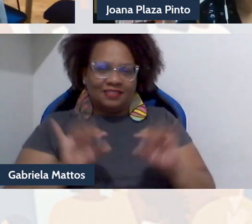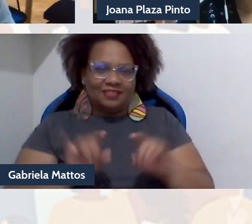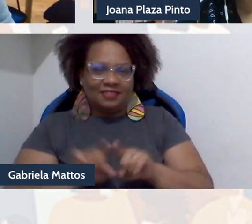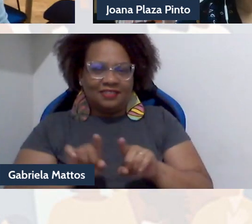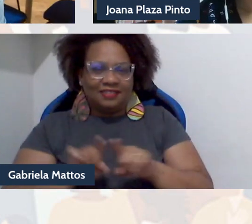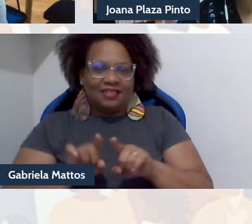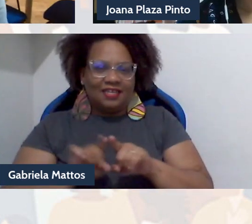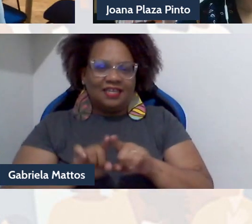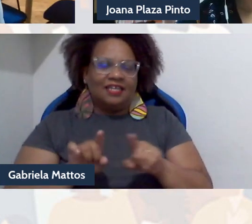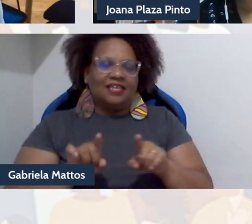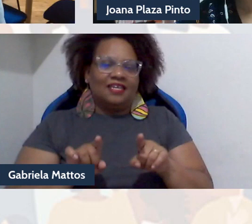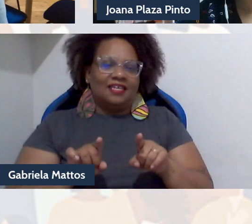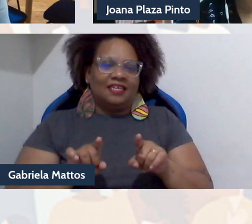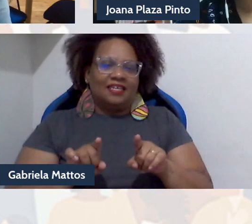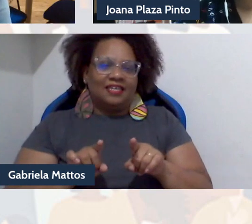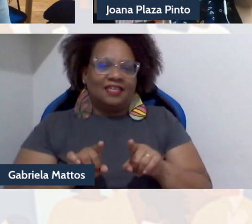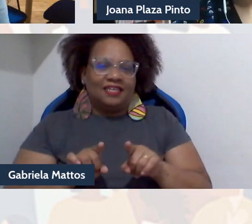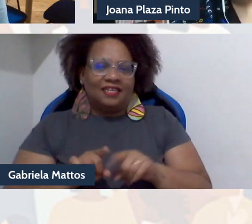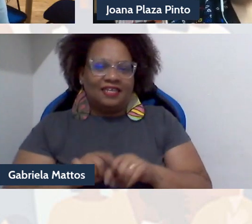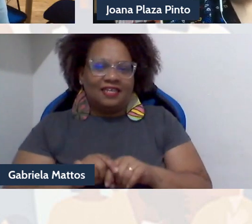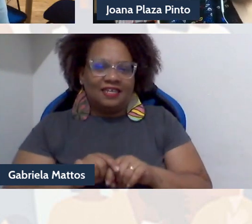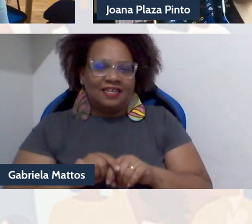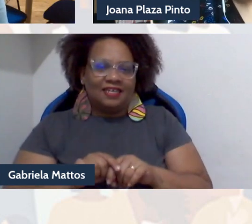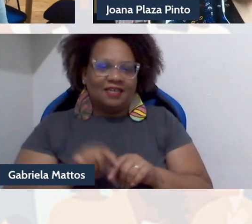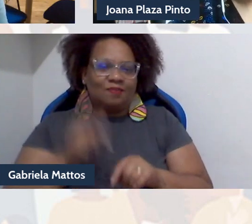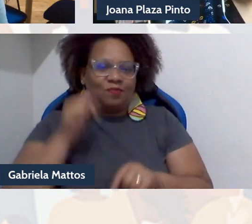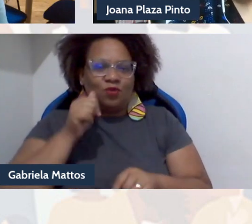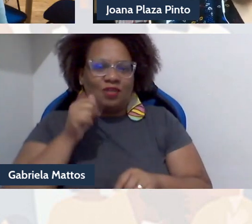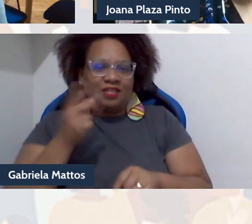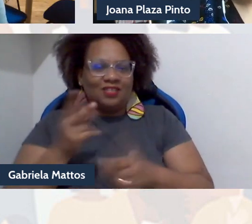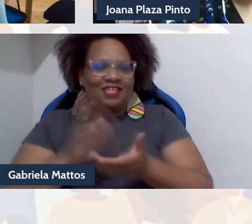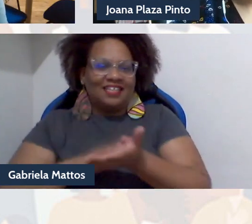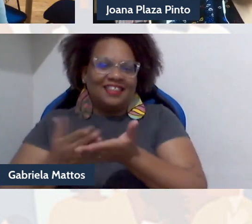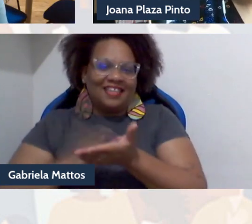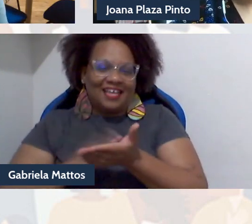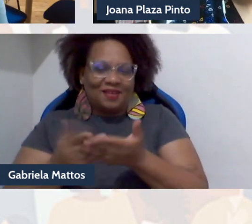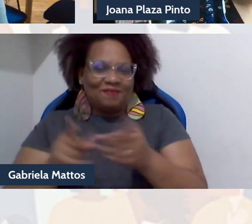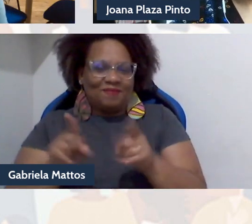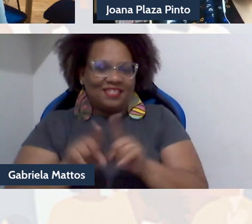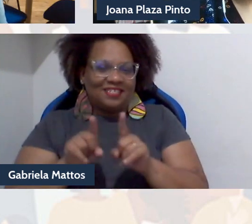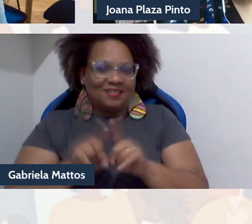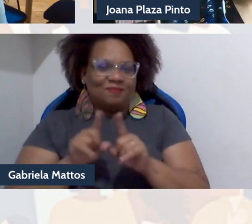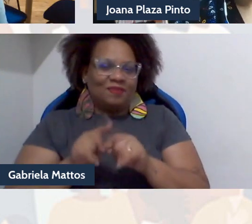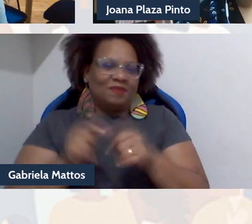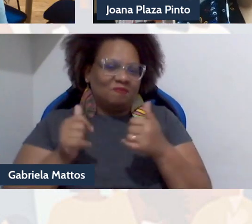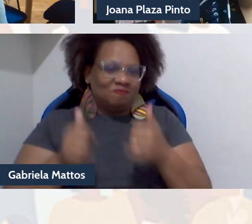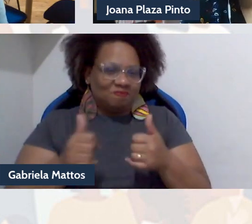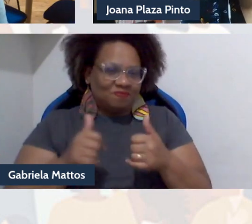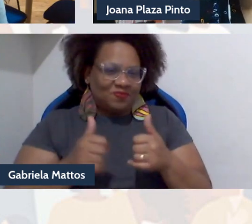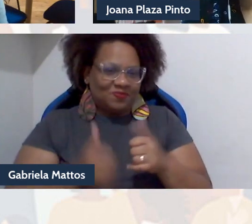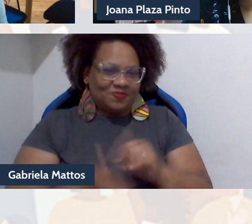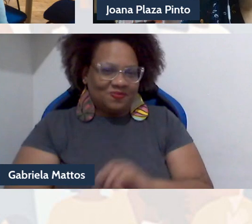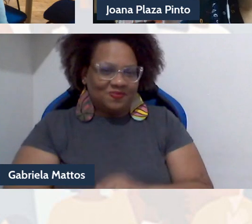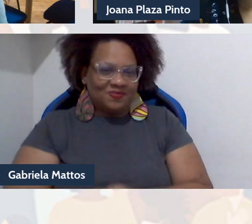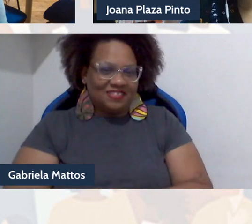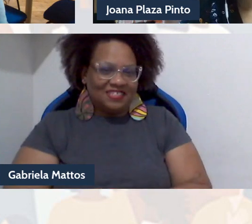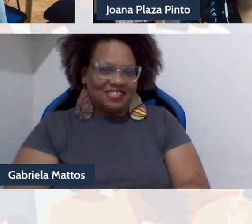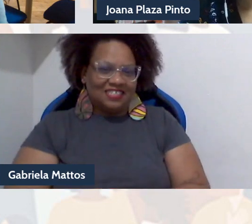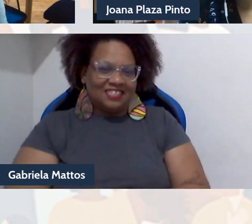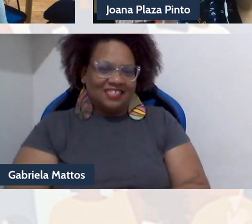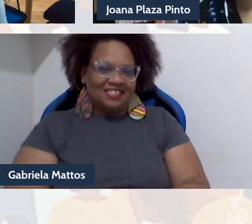né? Dessas moças também. Então, é ótimo que